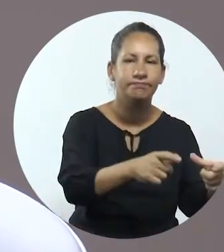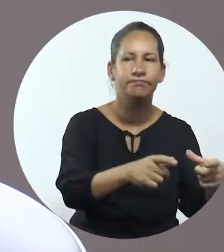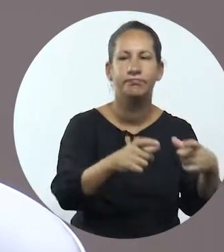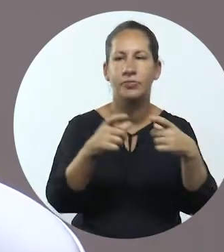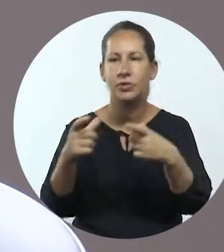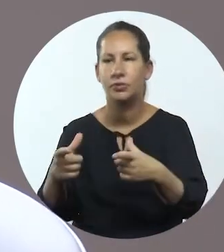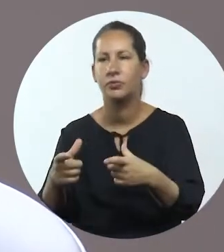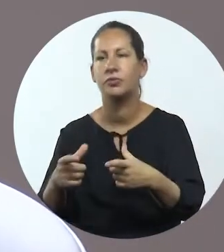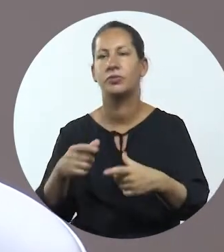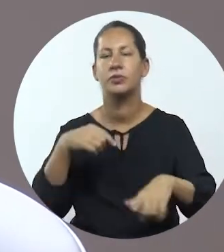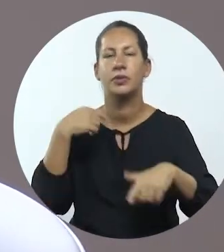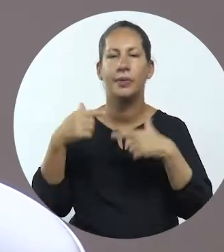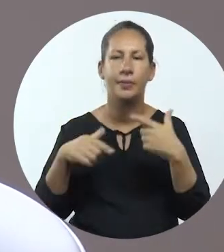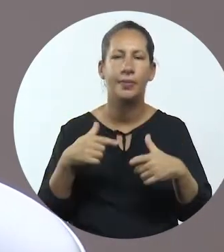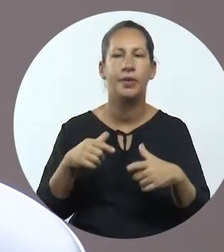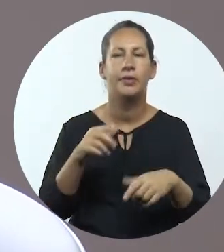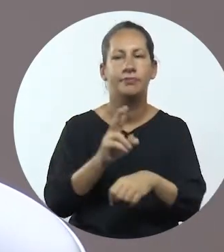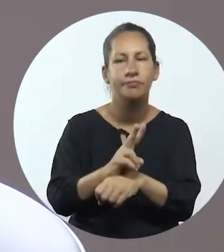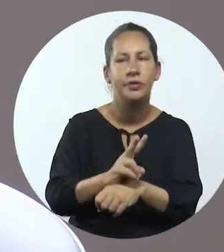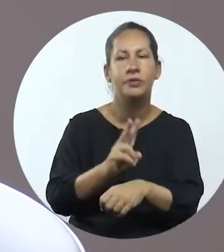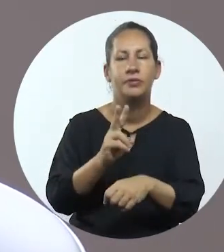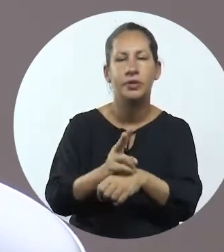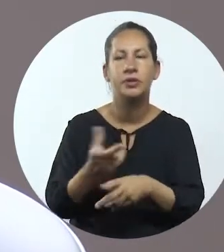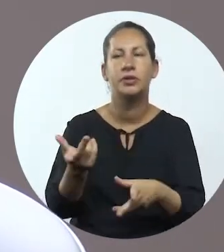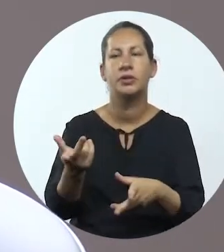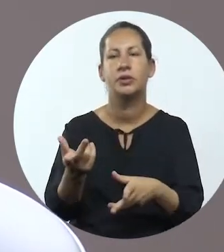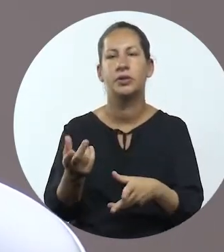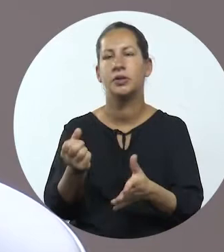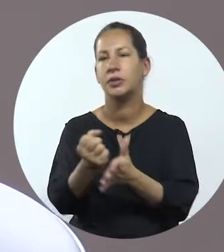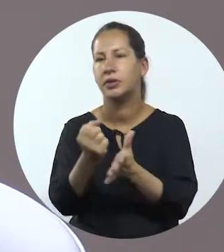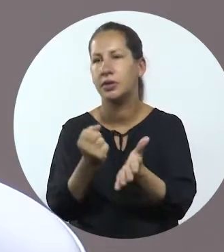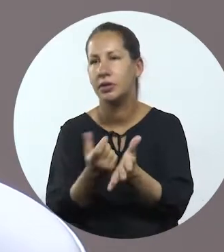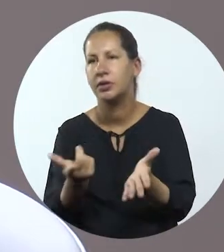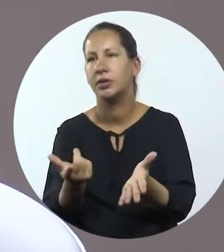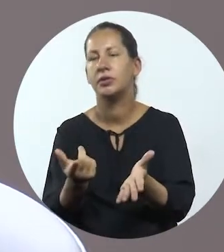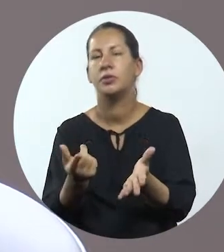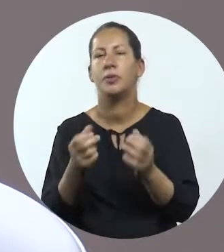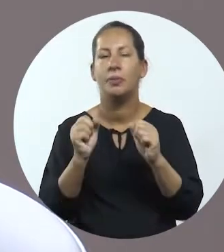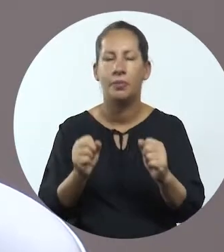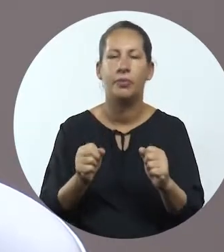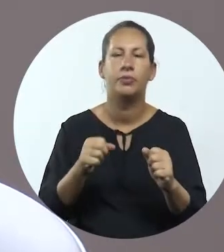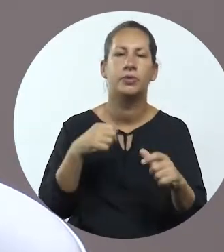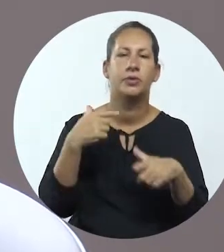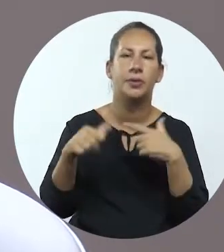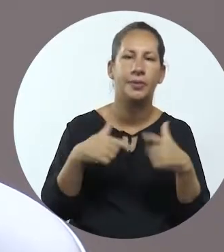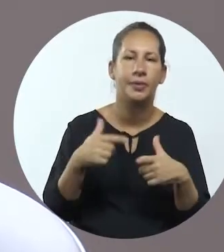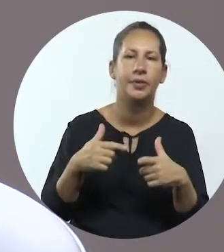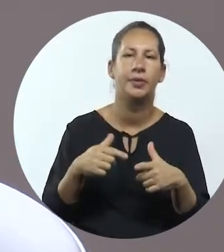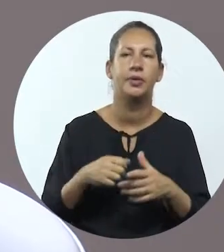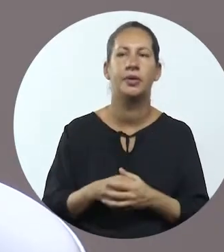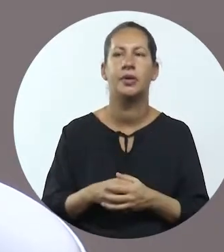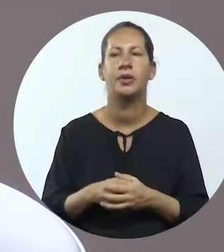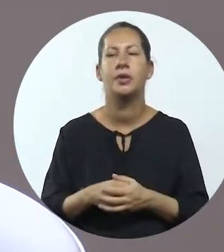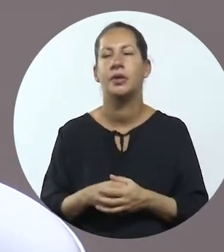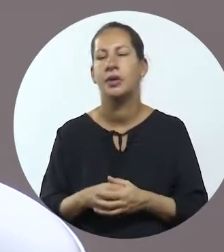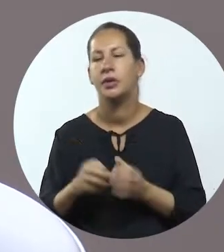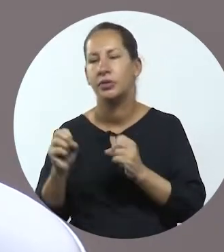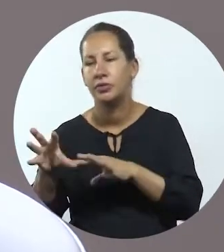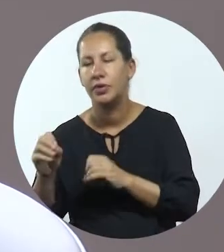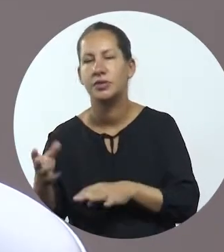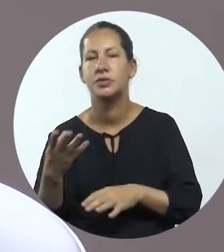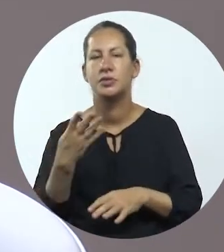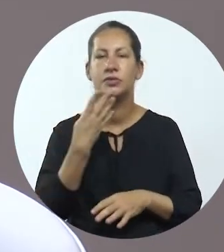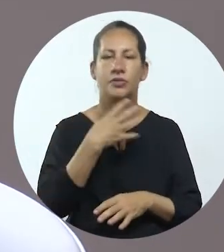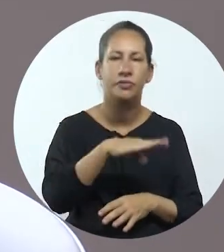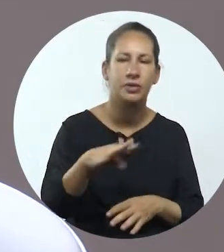Um trabalho preventivo sobre pequenos atos corruptivos. Isso tanto a gente trabalhou a educação infantil como o